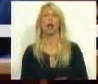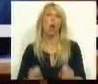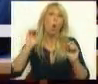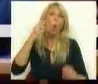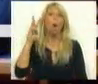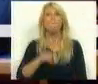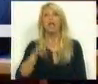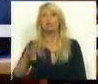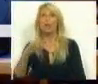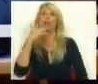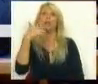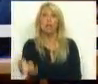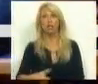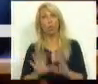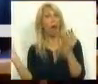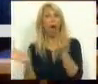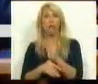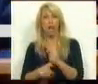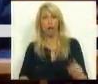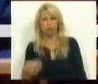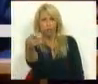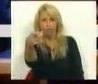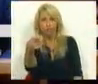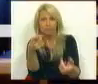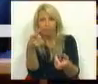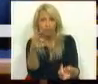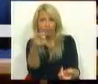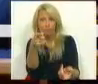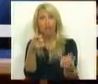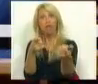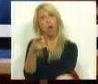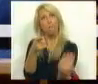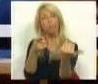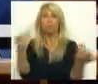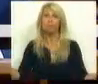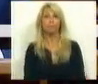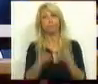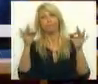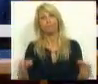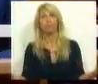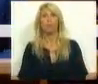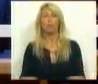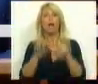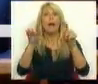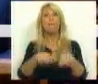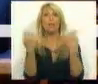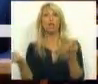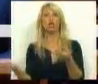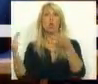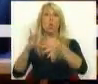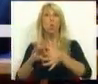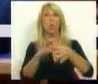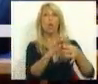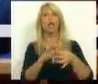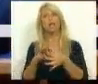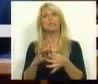à mão armada e da qual as personalidades do topo dos partidos à coligação se distanciam entre mimos de